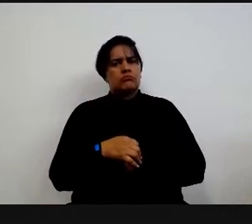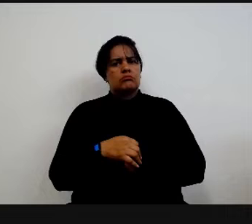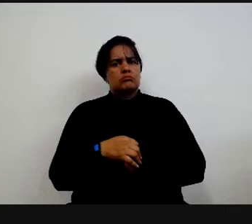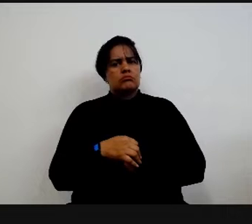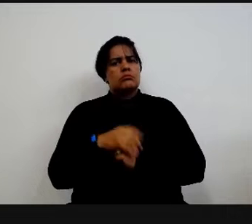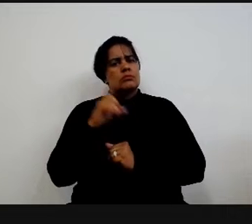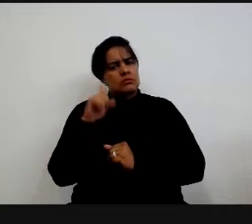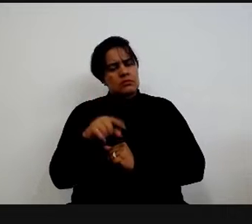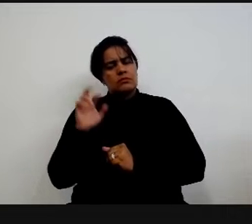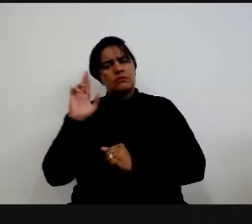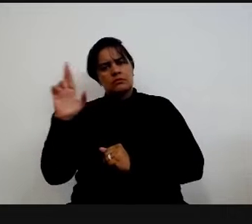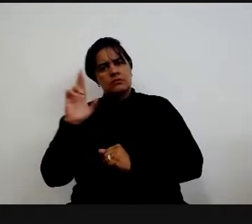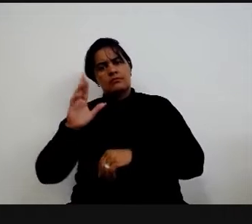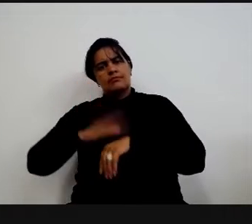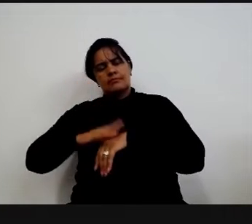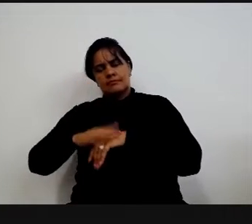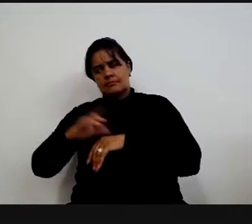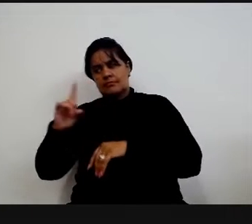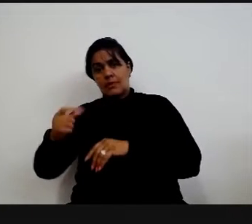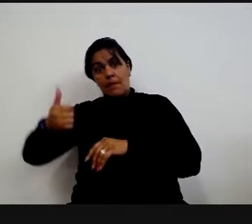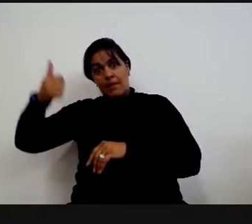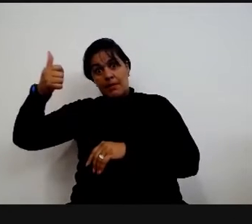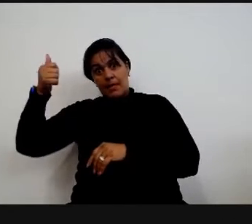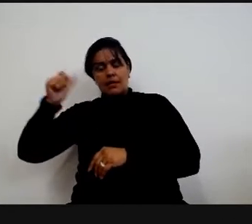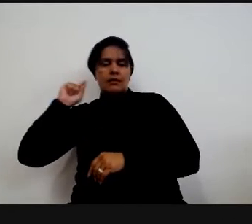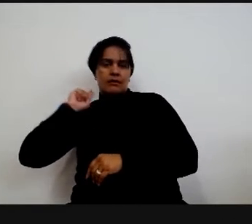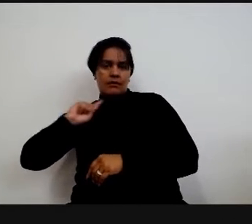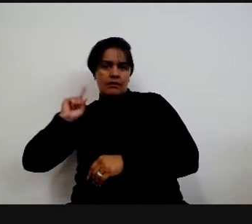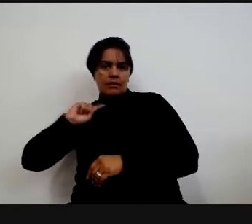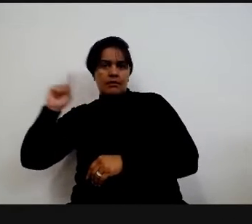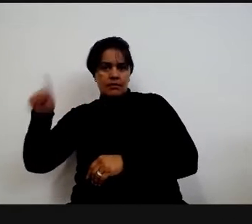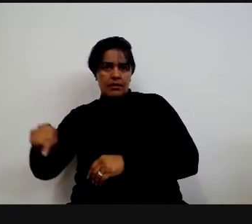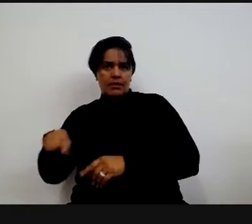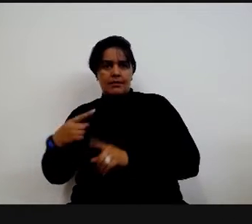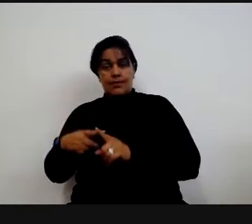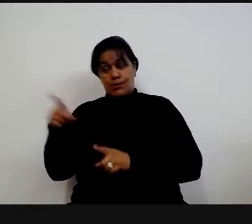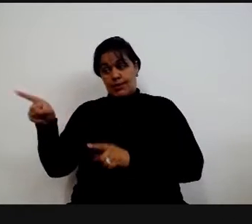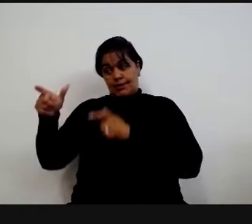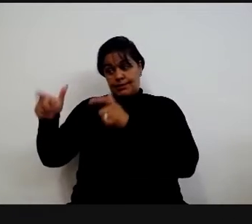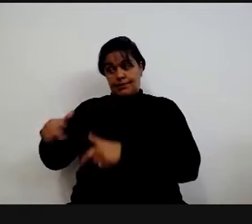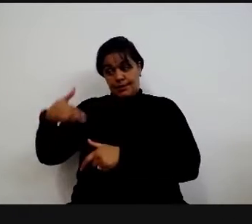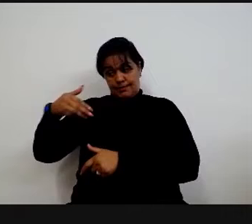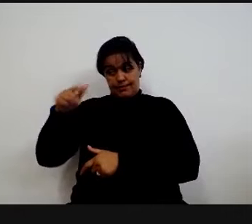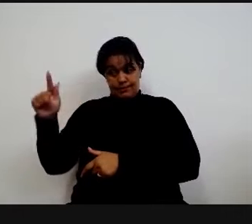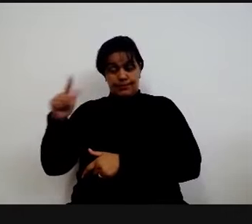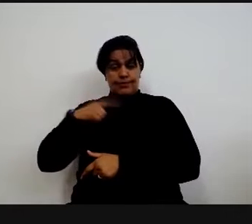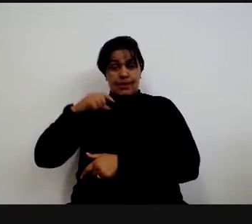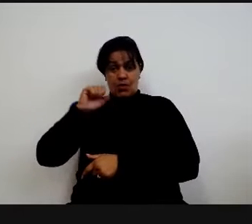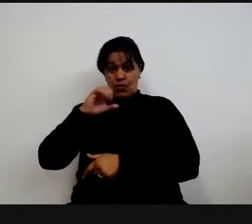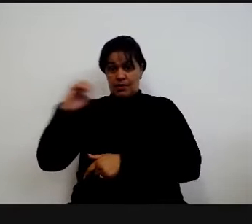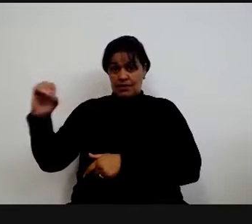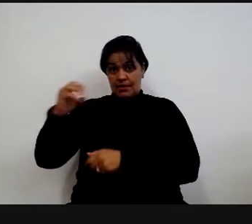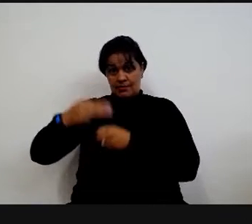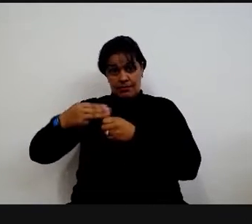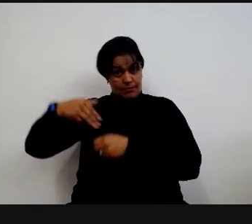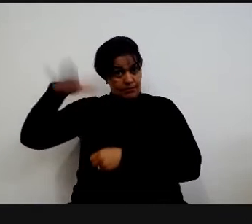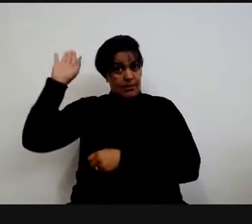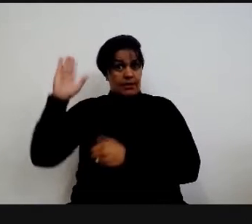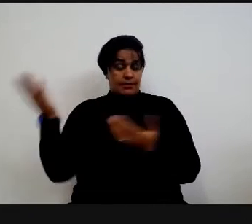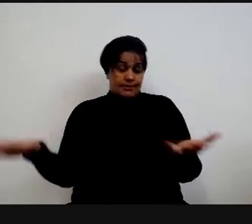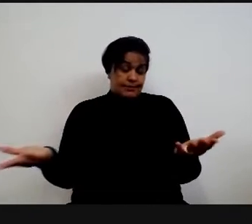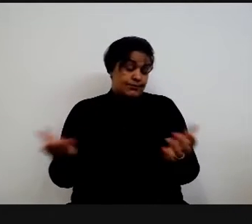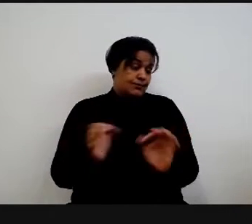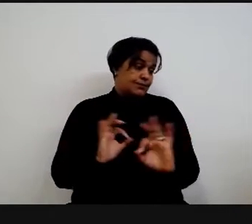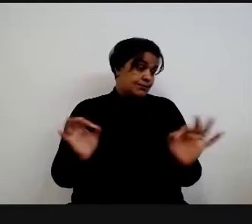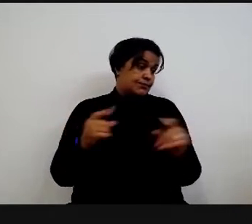vez capitaneado por Minas Gerais, até porque Minas tem mais de 800 municípios, e, logicamente, tem mais escola.